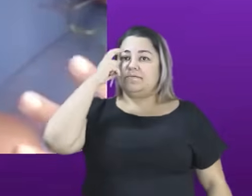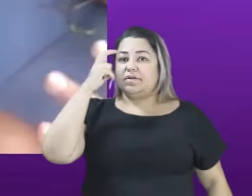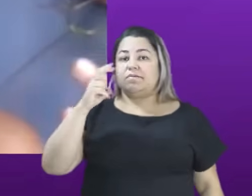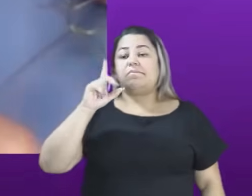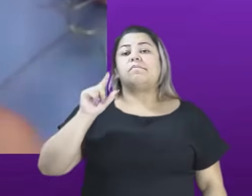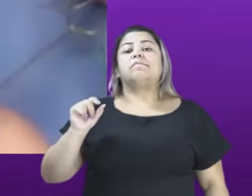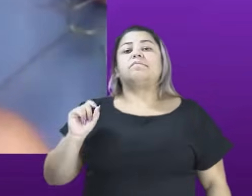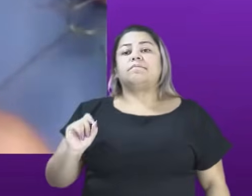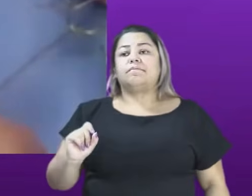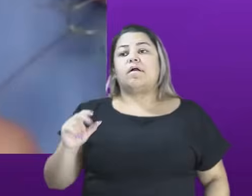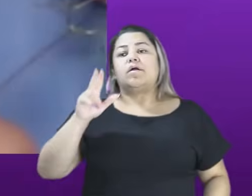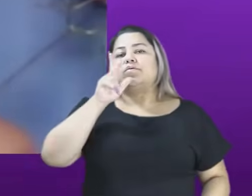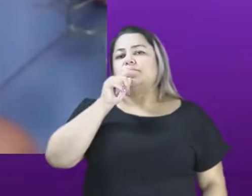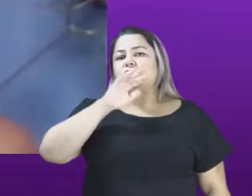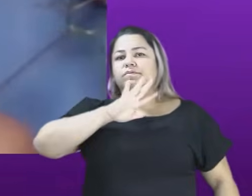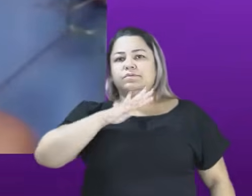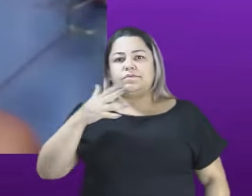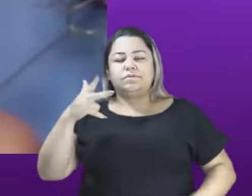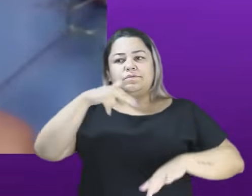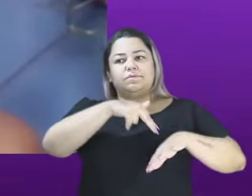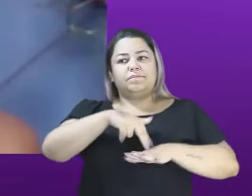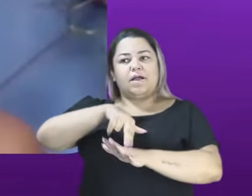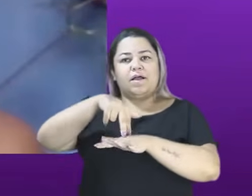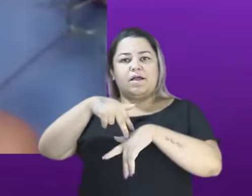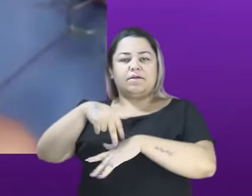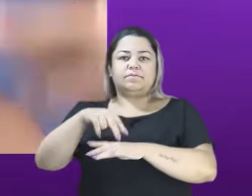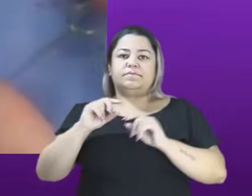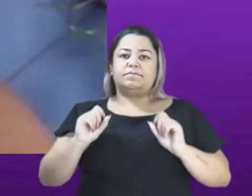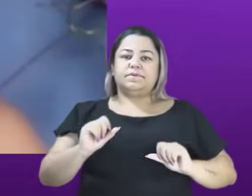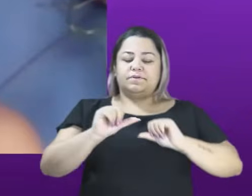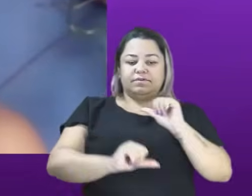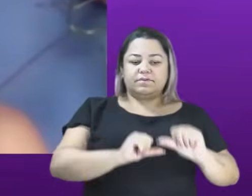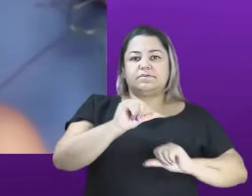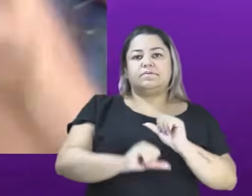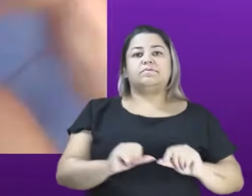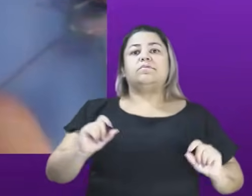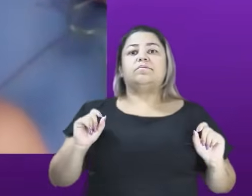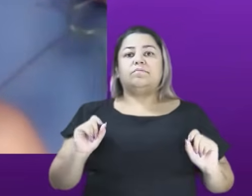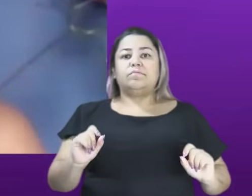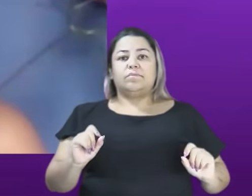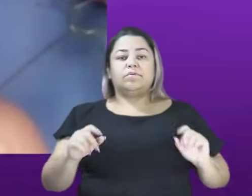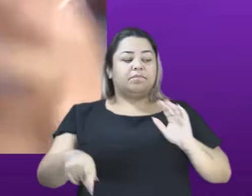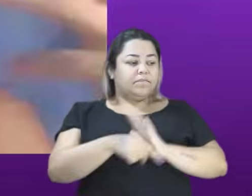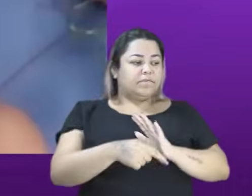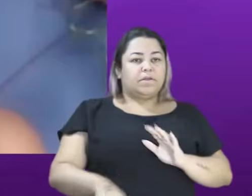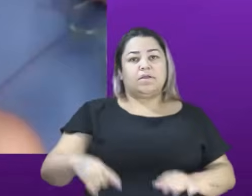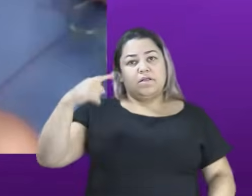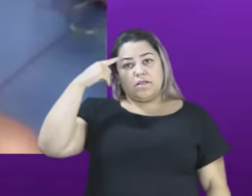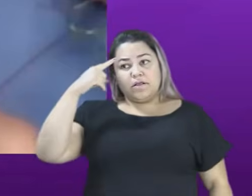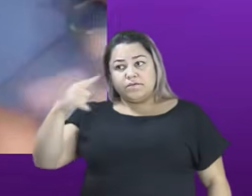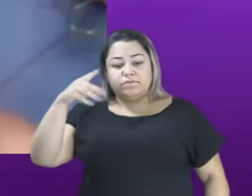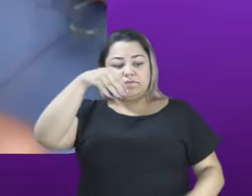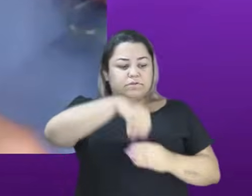a questão do mar mesmo se transformou dentro do imaginário, dentro desses